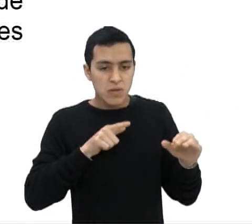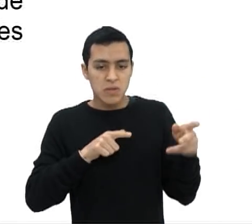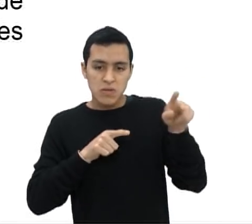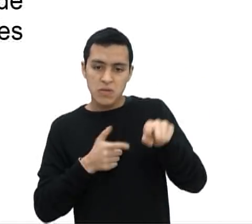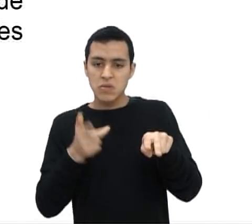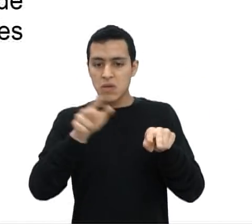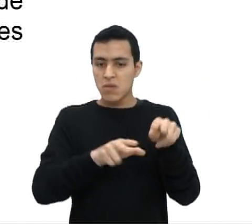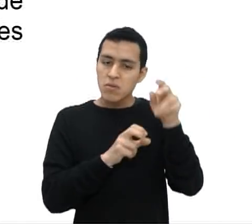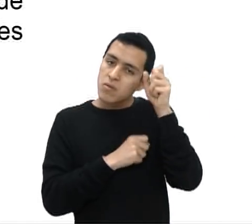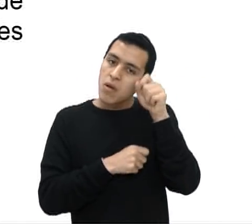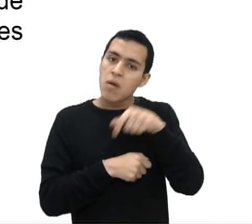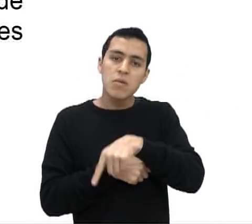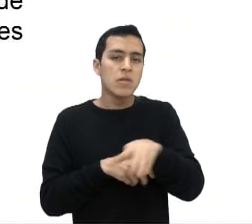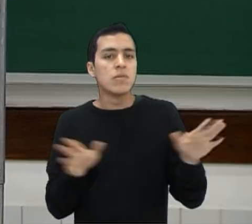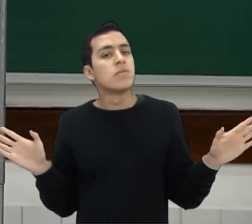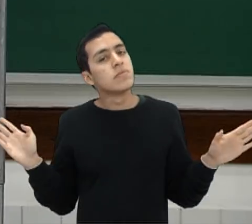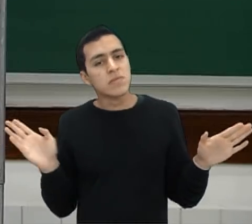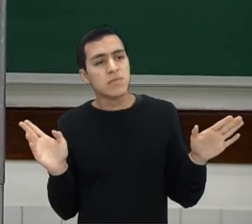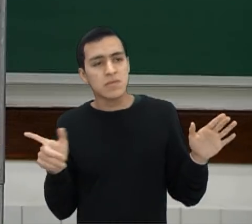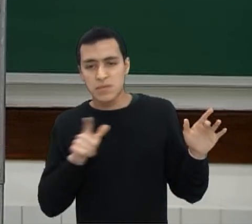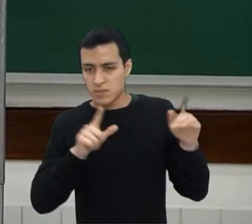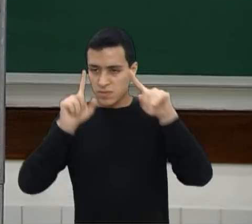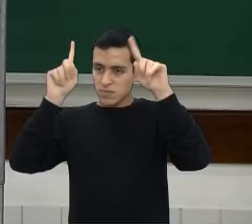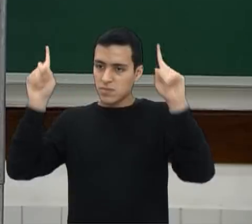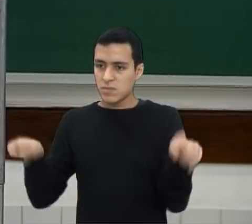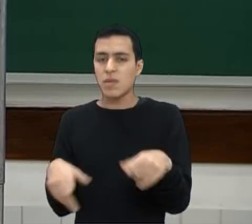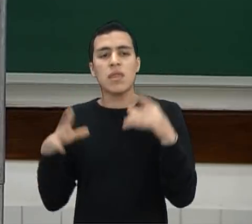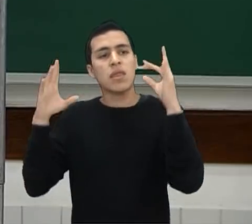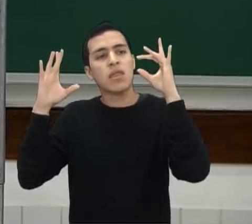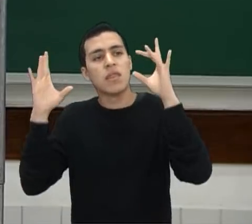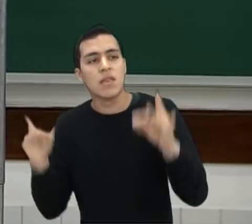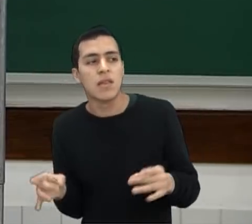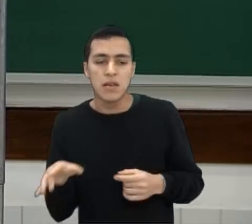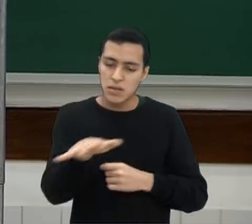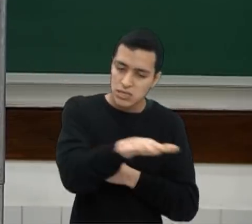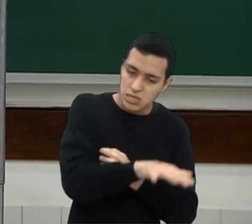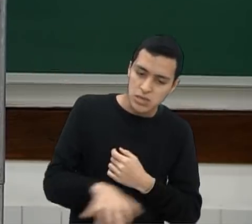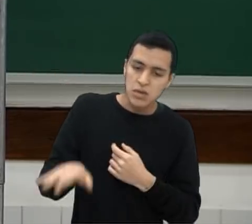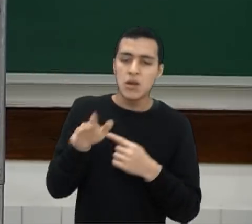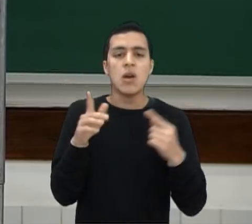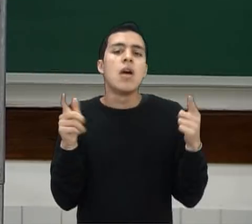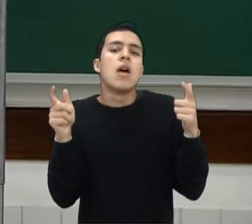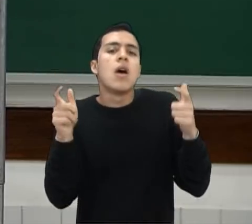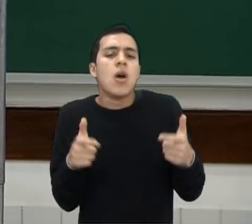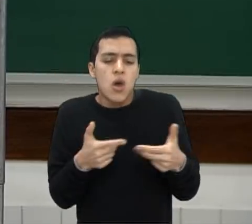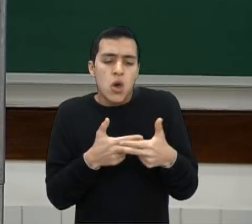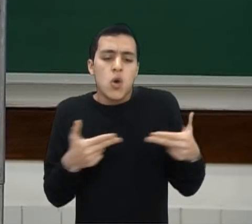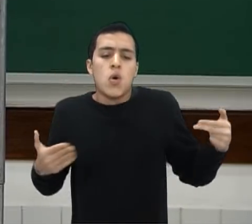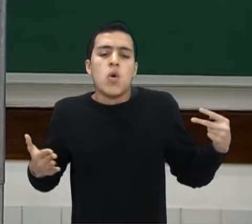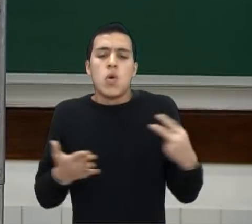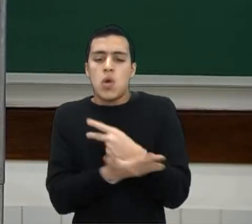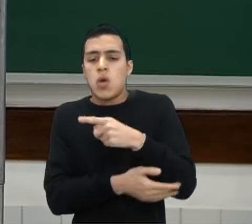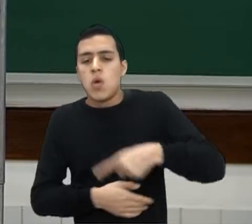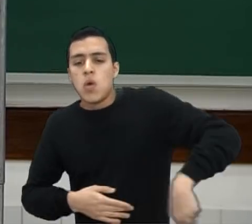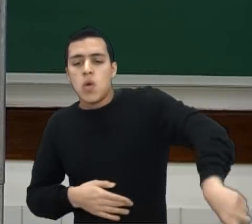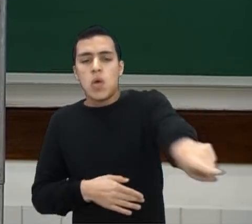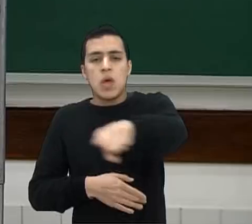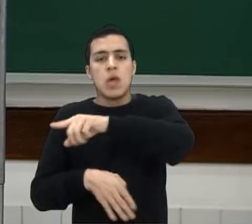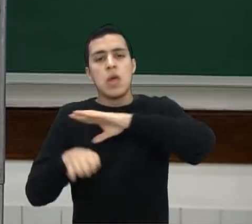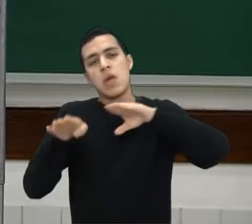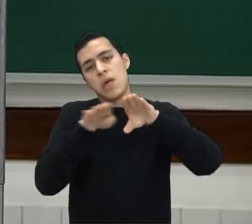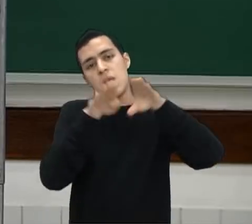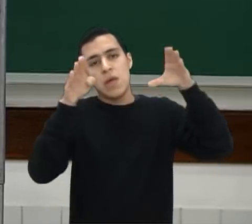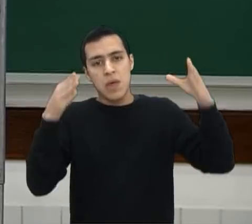Fecha parênteses. Então, a gente tem entre parênteses aqui a descrição do cenário onde os fatos vão acontecer no palco.